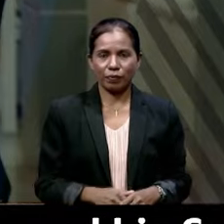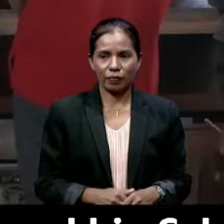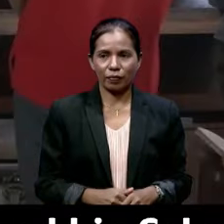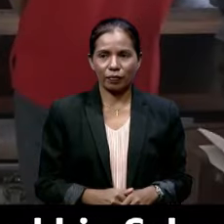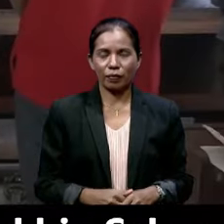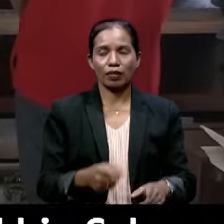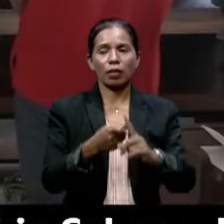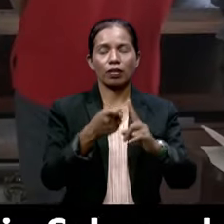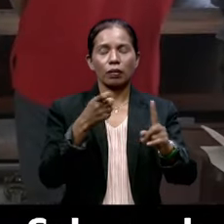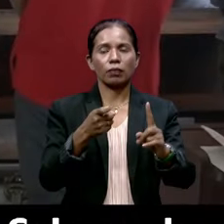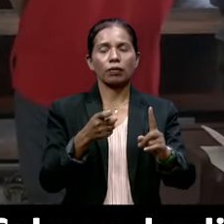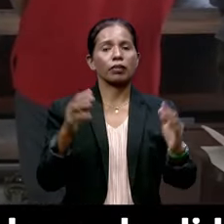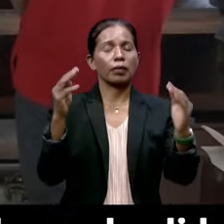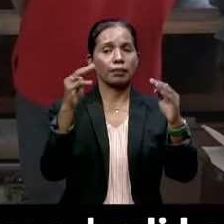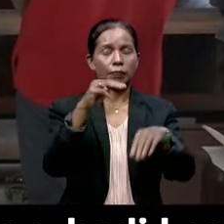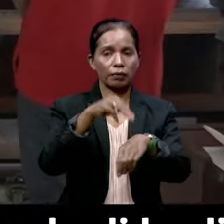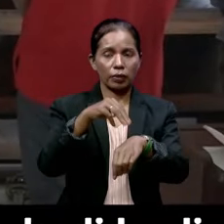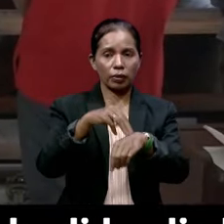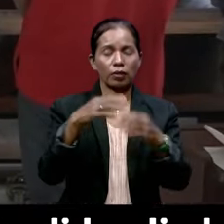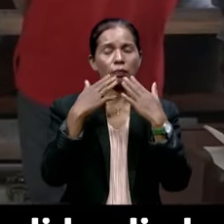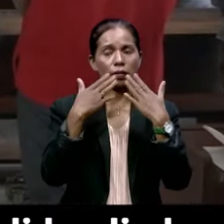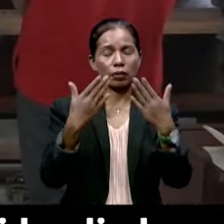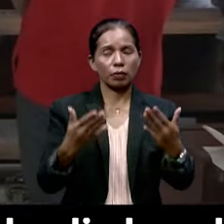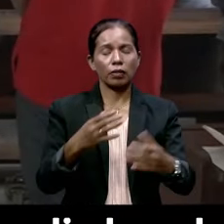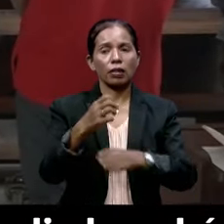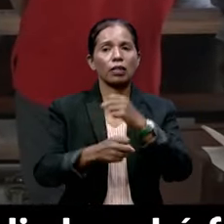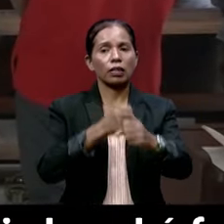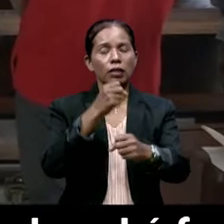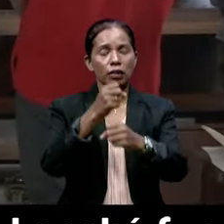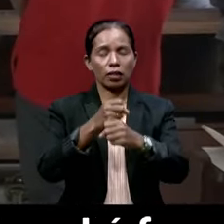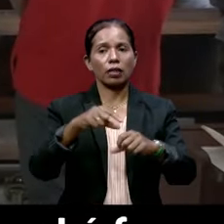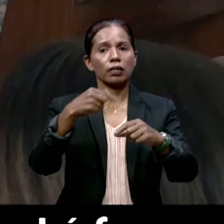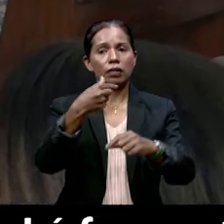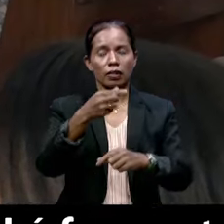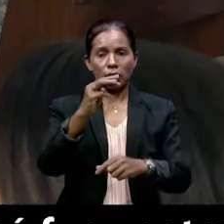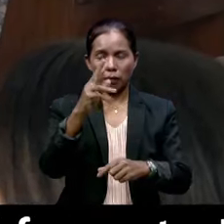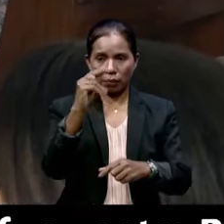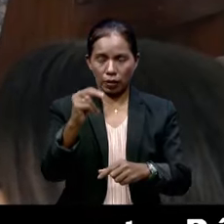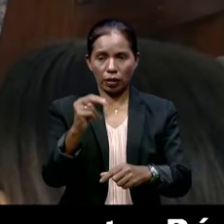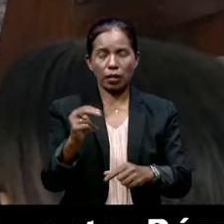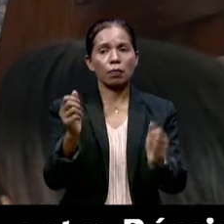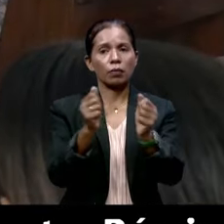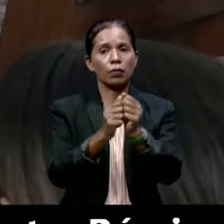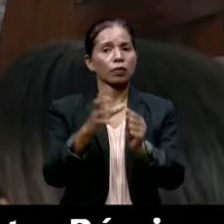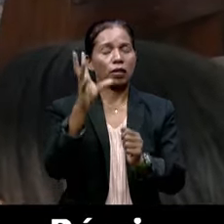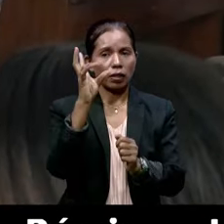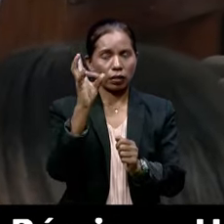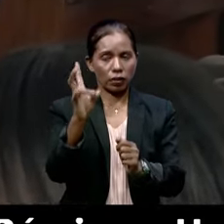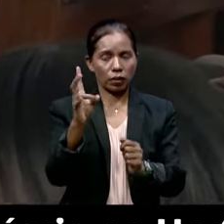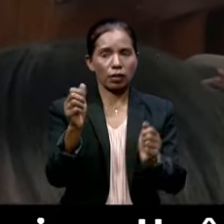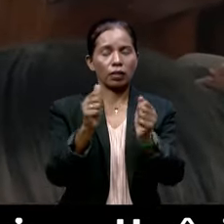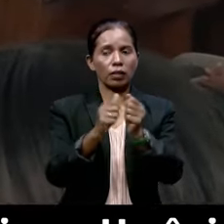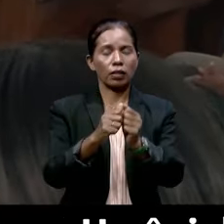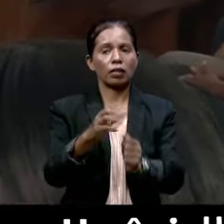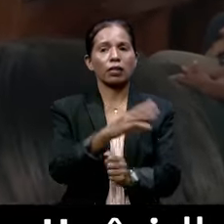Li usi omilia misa agradecimento aniversário Grupo Média Nacional GMN badala hitu iha kapela Madre